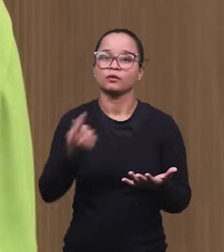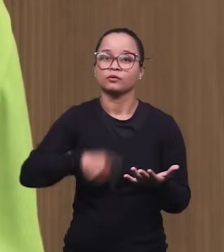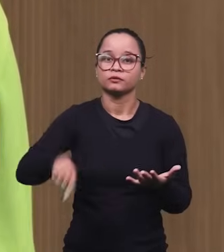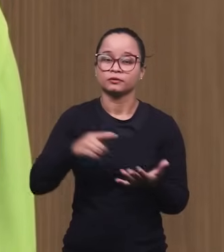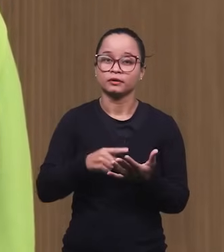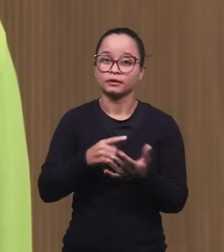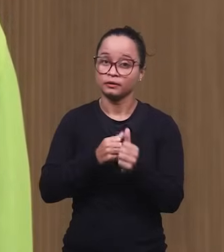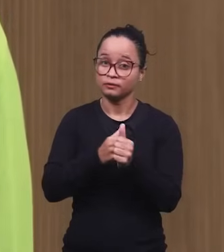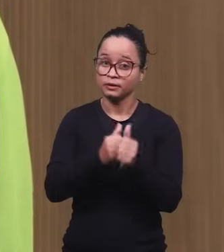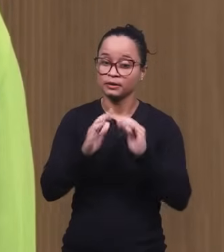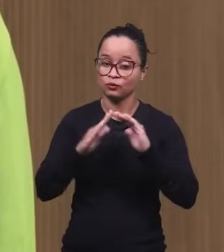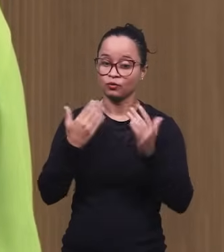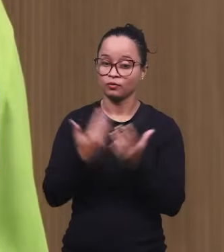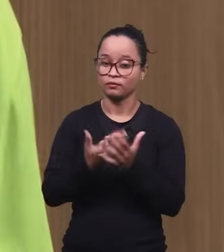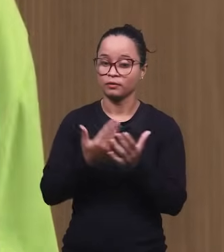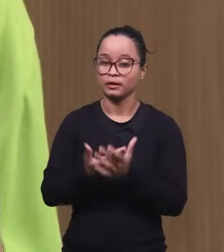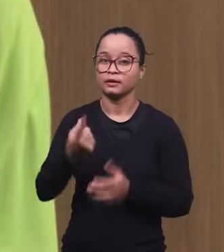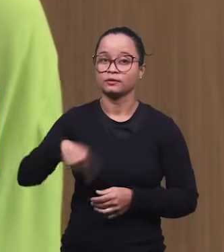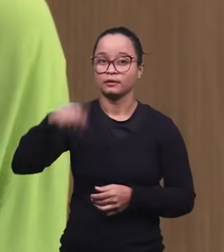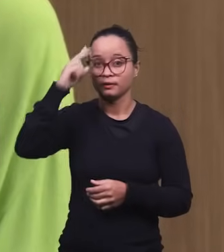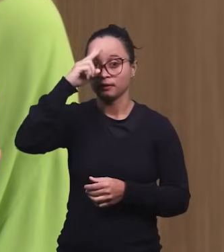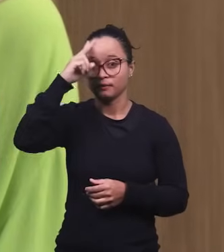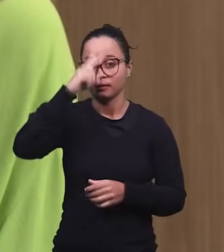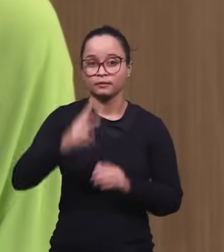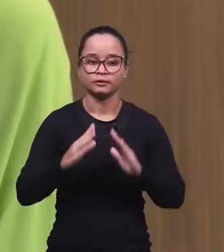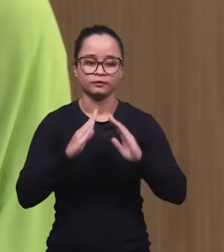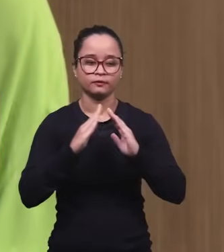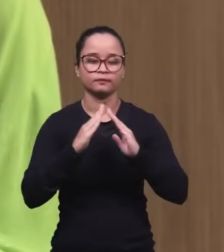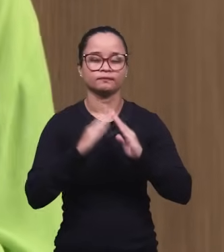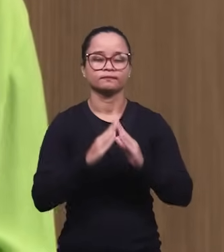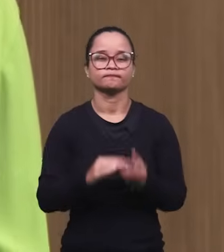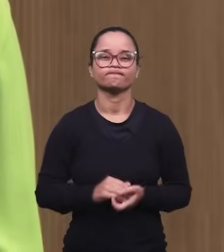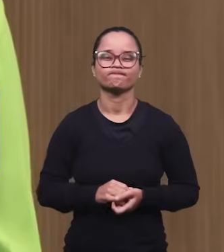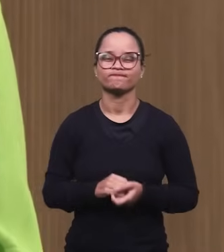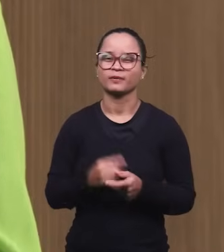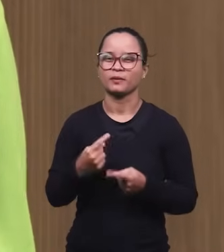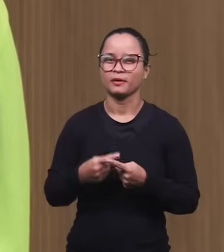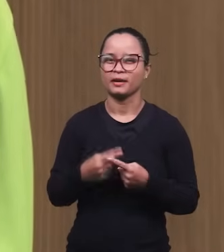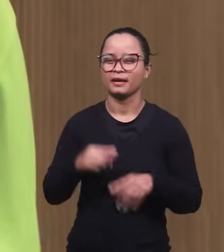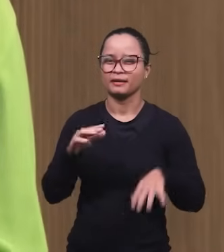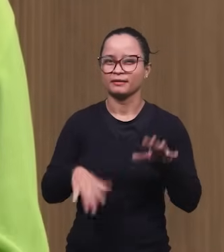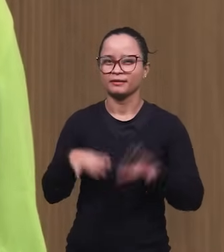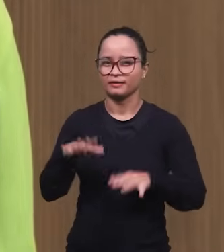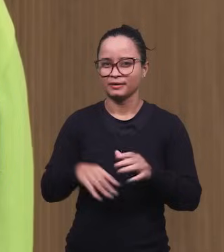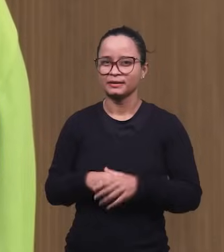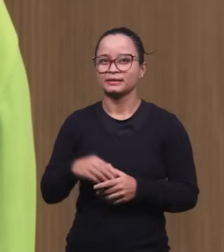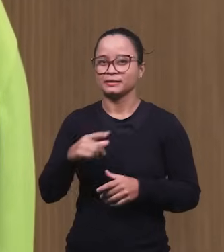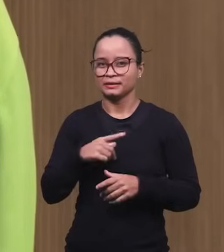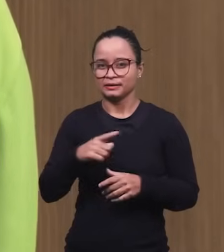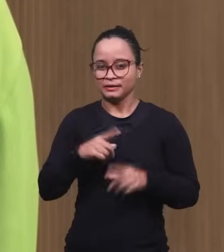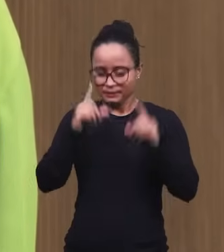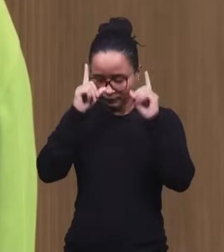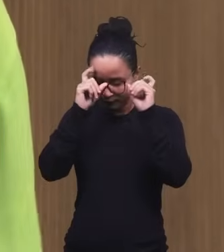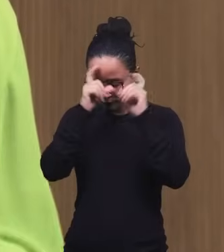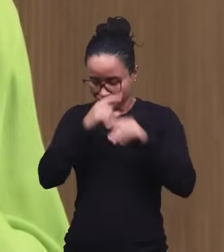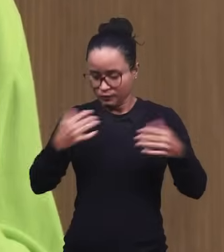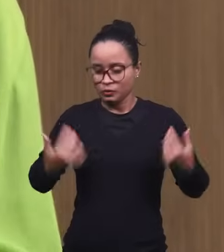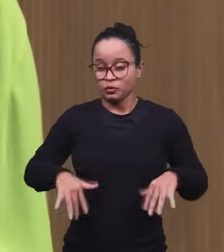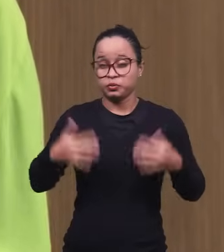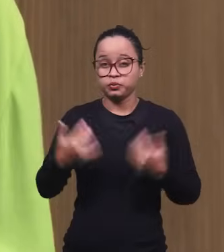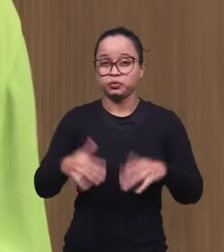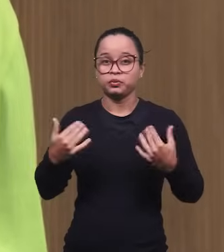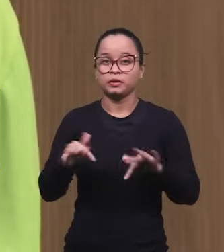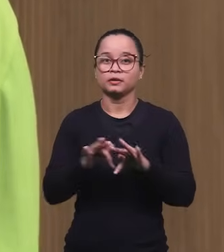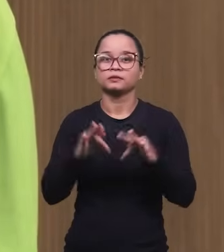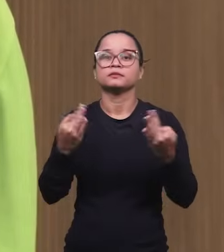nós falamos em acompanhamento escolar, nós lembramos logo da tarefa de casa, que às vezes é um momento tão difícil, de tanto embate para a família, né? E